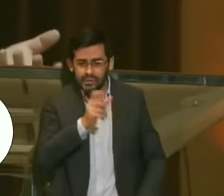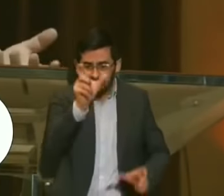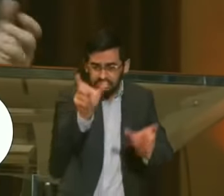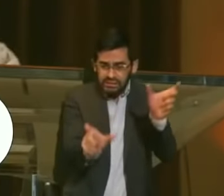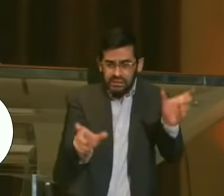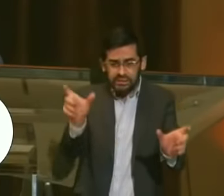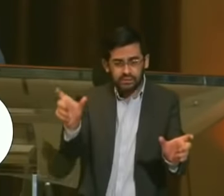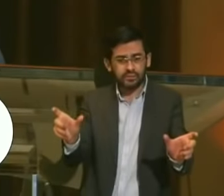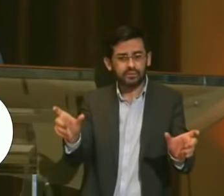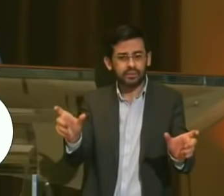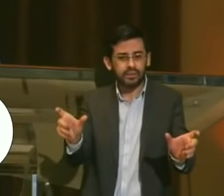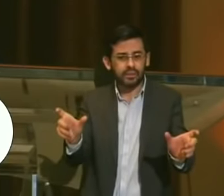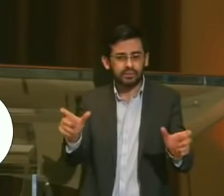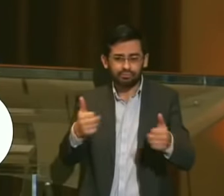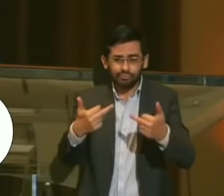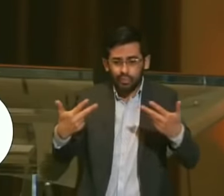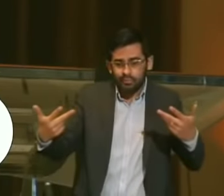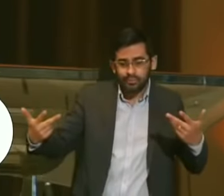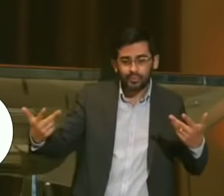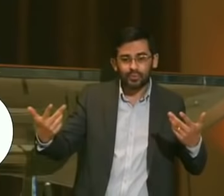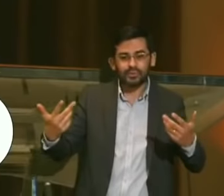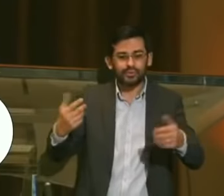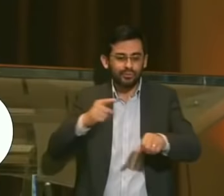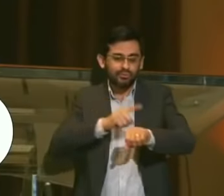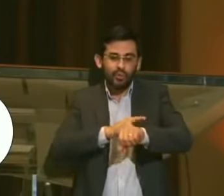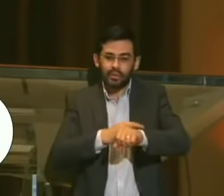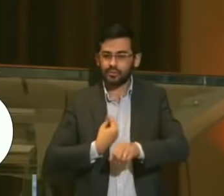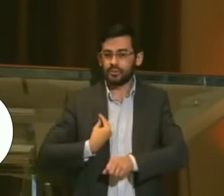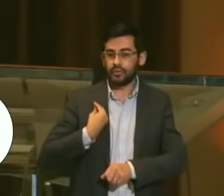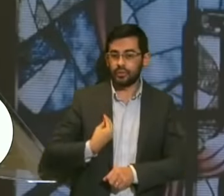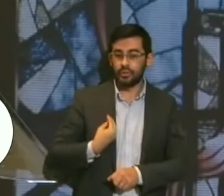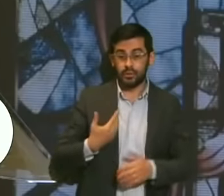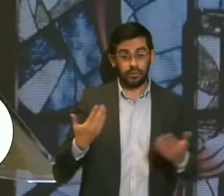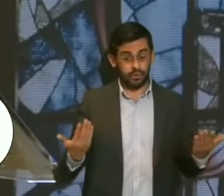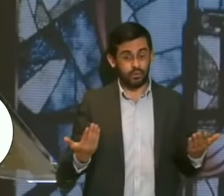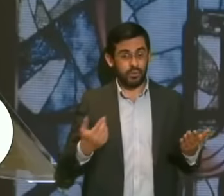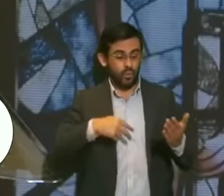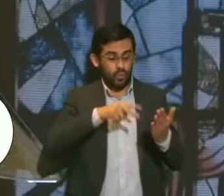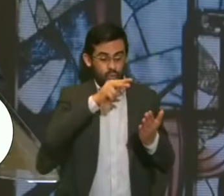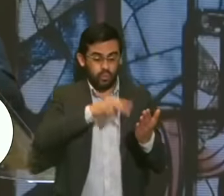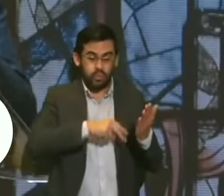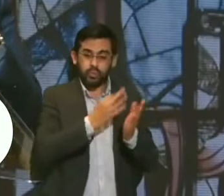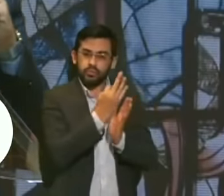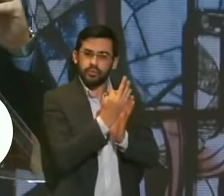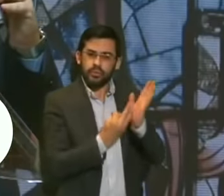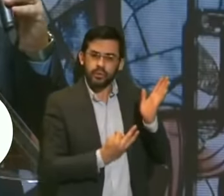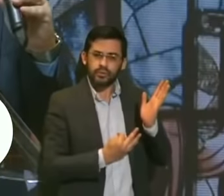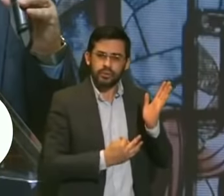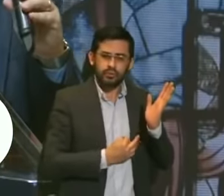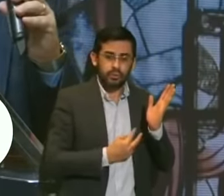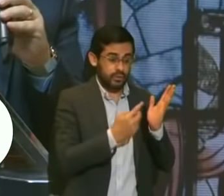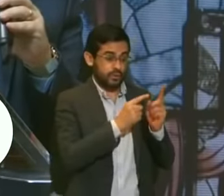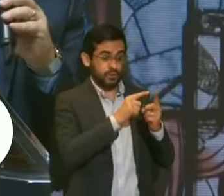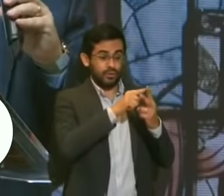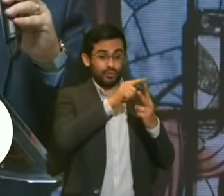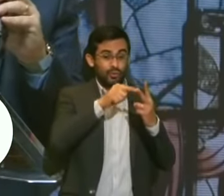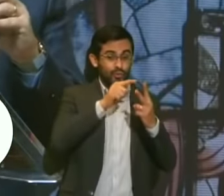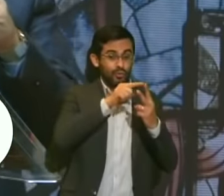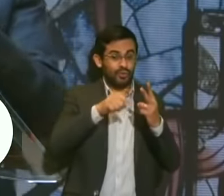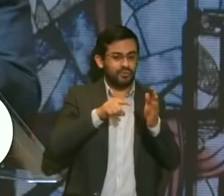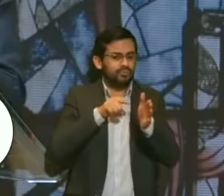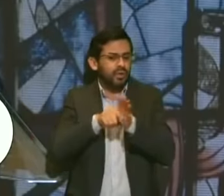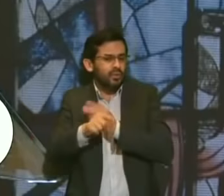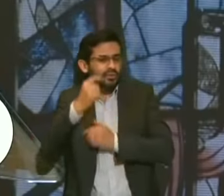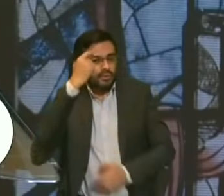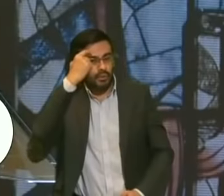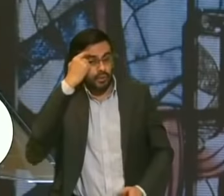outros nestas situações? E então eu quero olhar para esse texto com essas duas perguntas na minha mente.